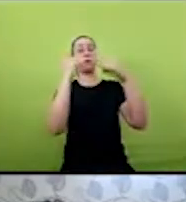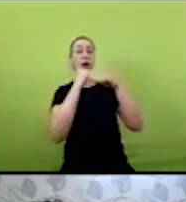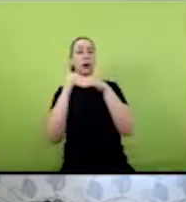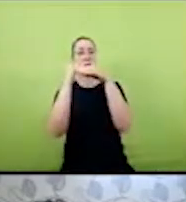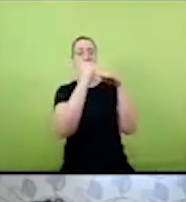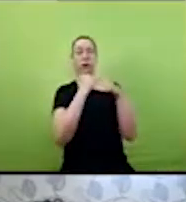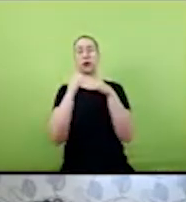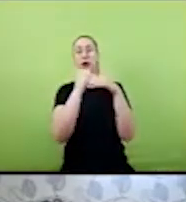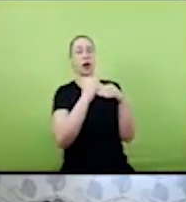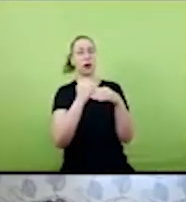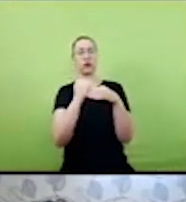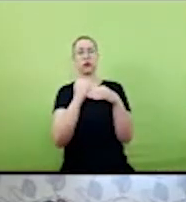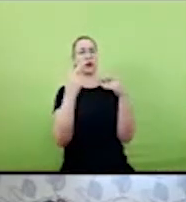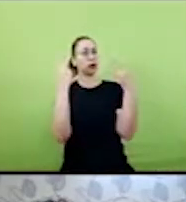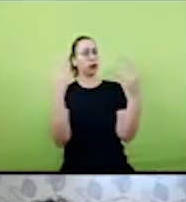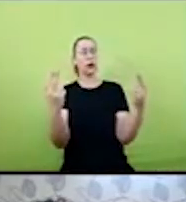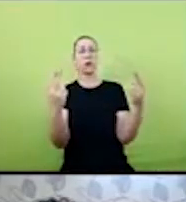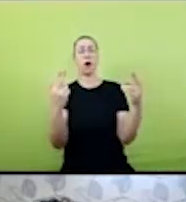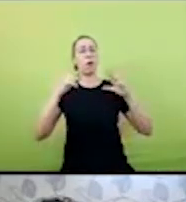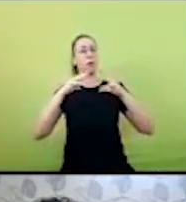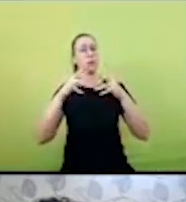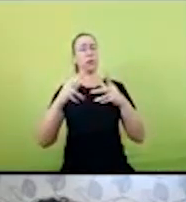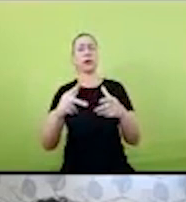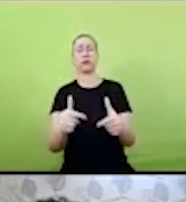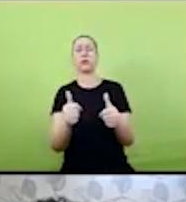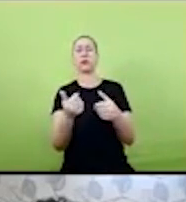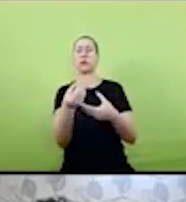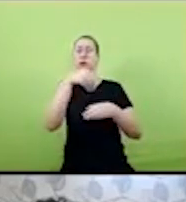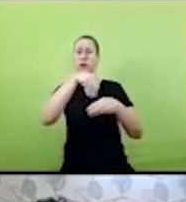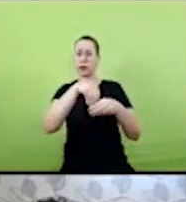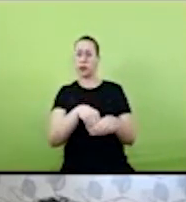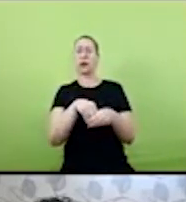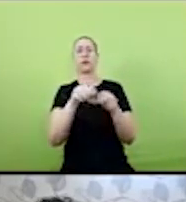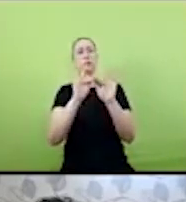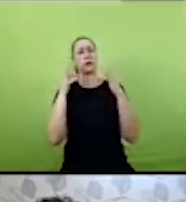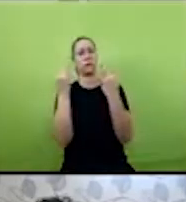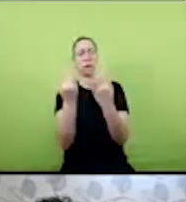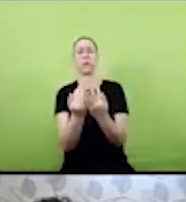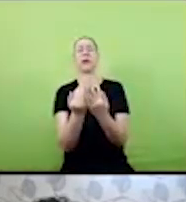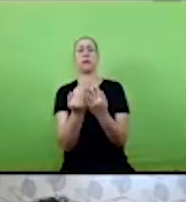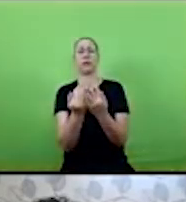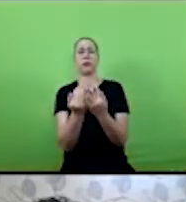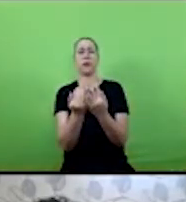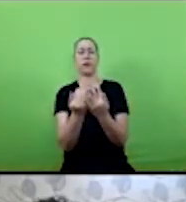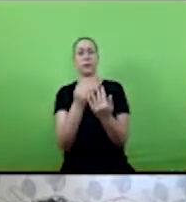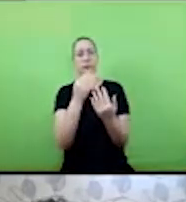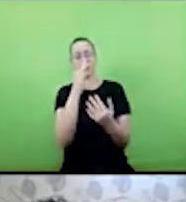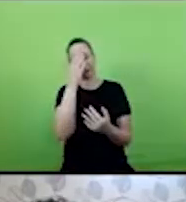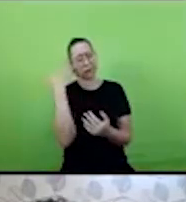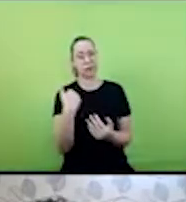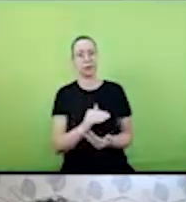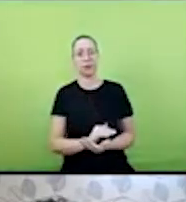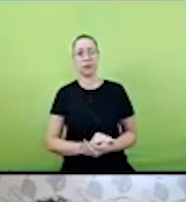de oportunidades para todas as pessoas dentro da unidade familiar, né? Então, o enfrentamento à violência é uma dessas